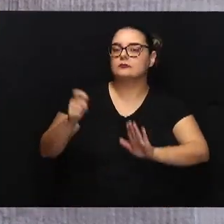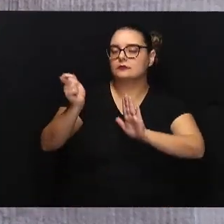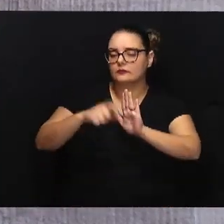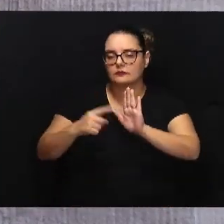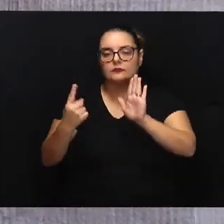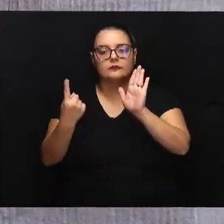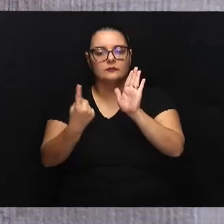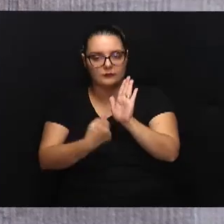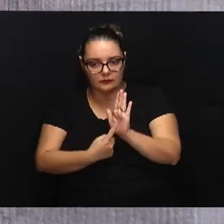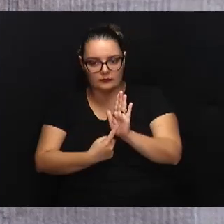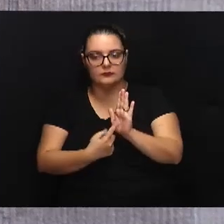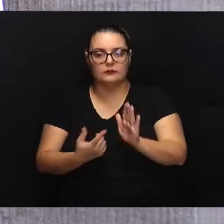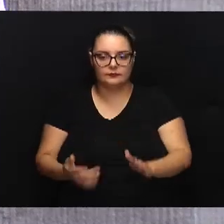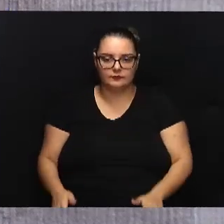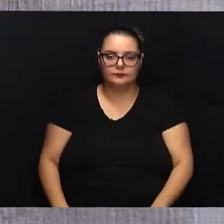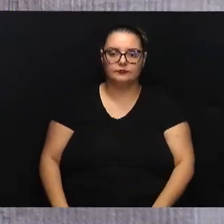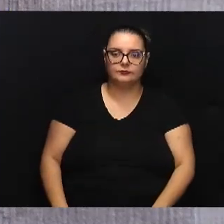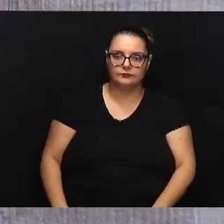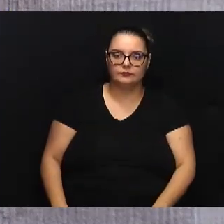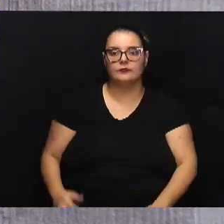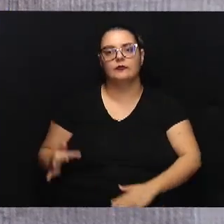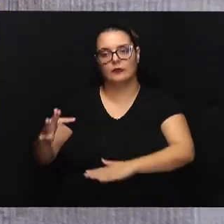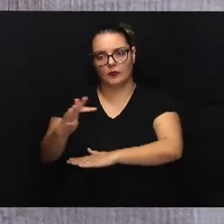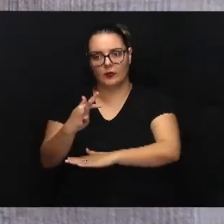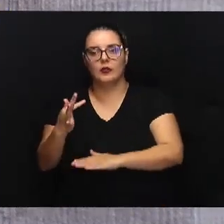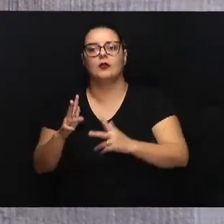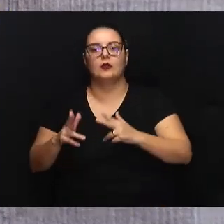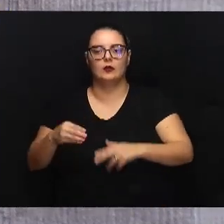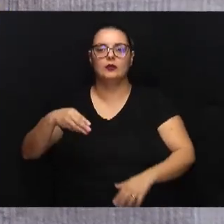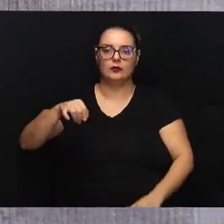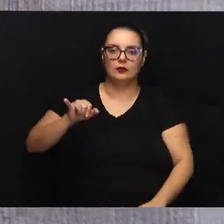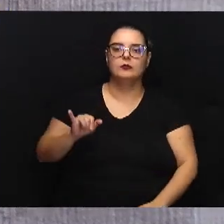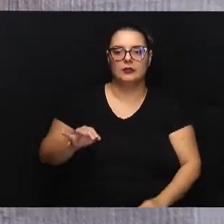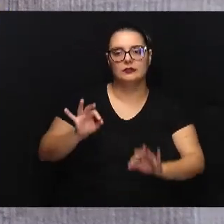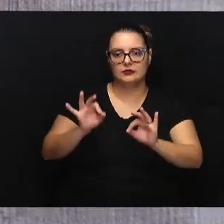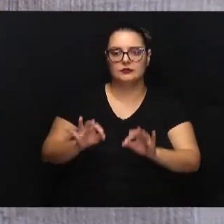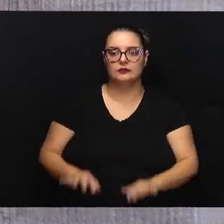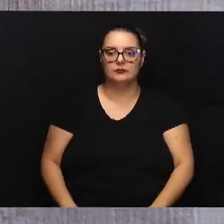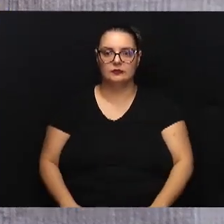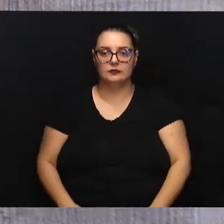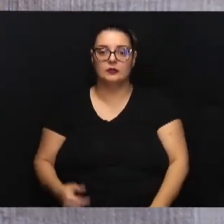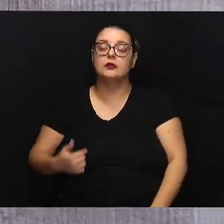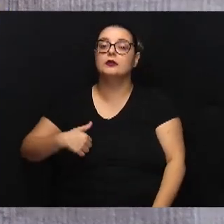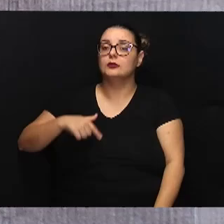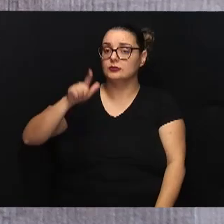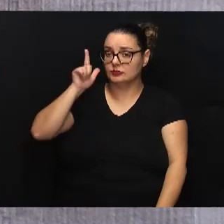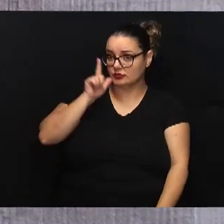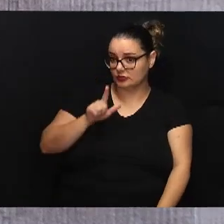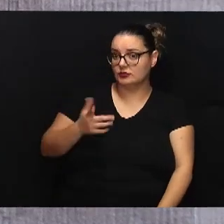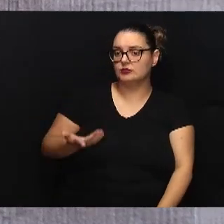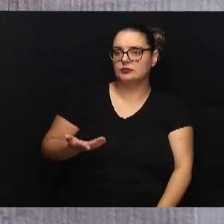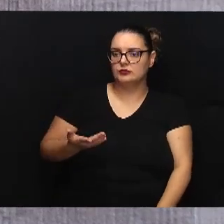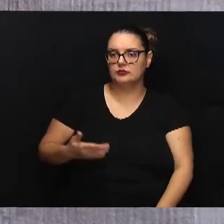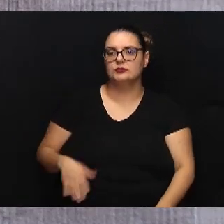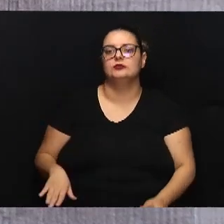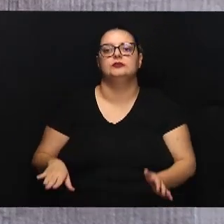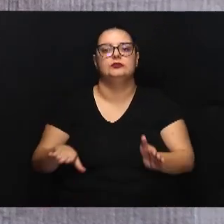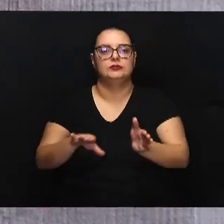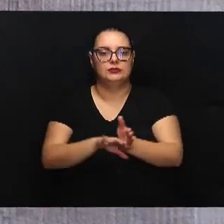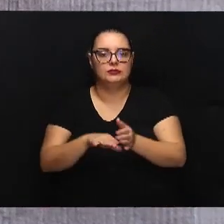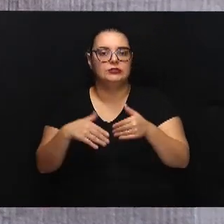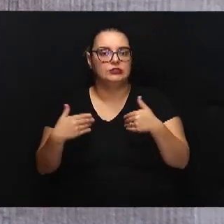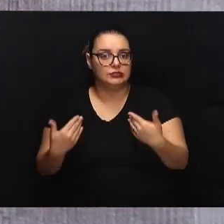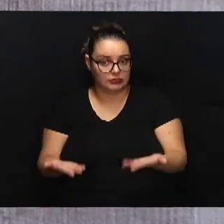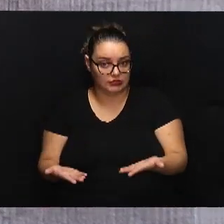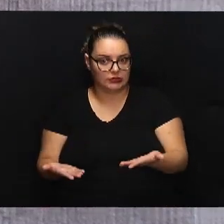né? Me formalizei ali como MEI, tudo certinho. Eu já consegui, né, chegar nesse